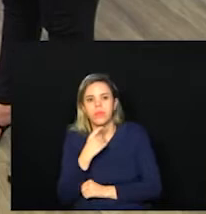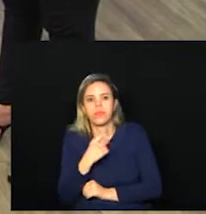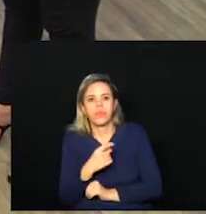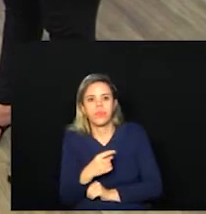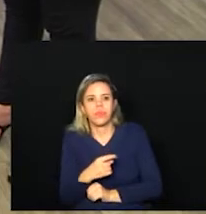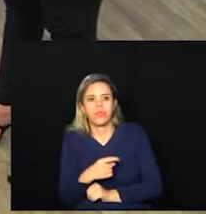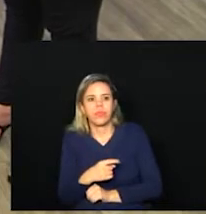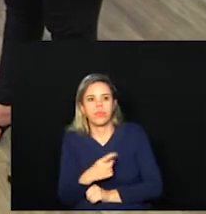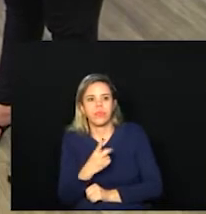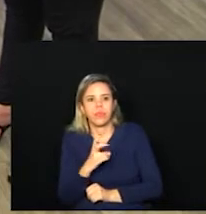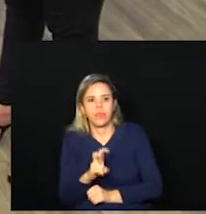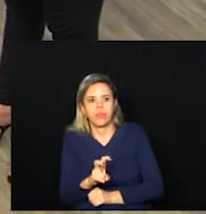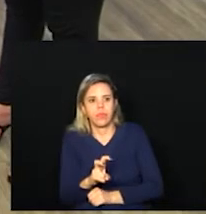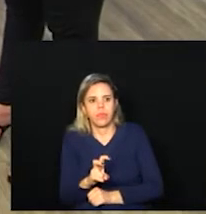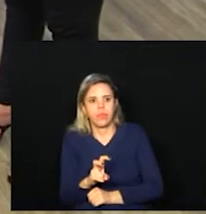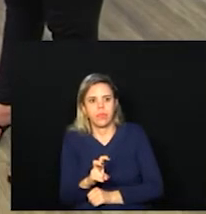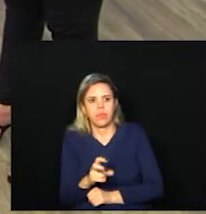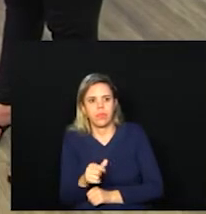Campinas, mais